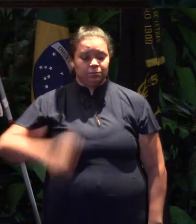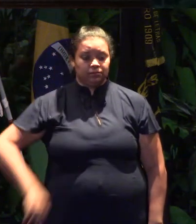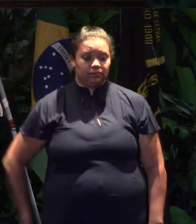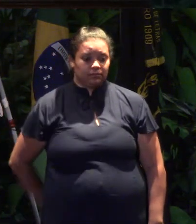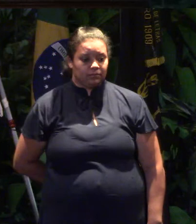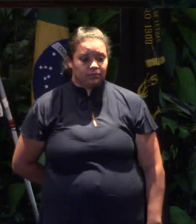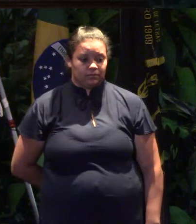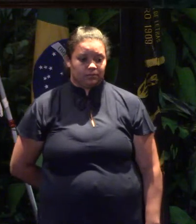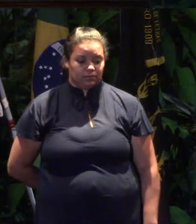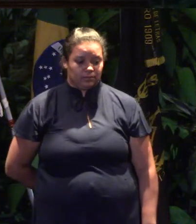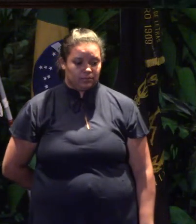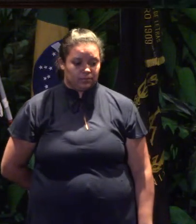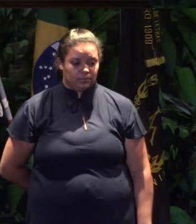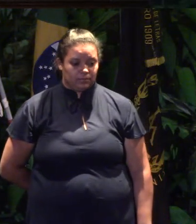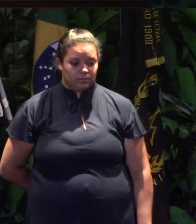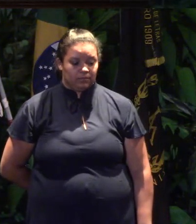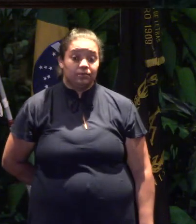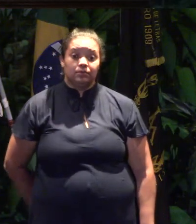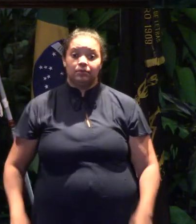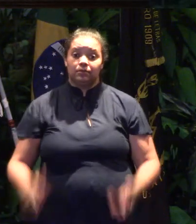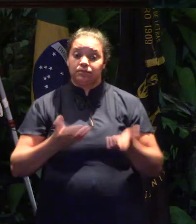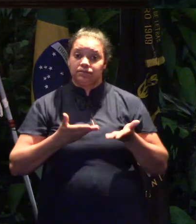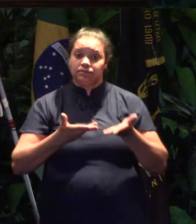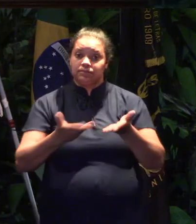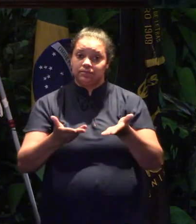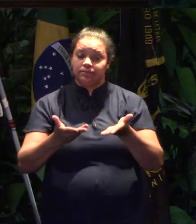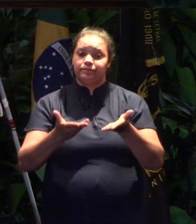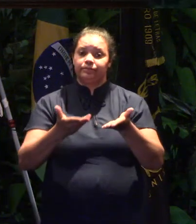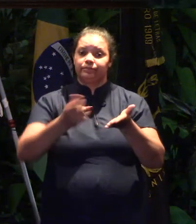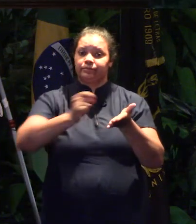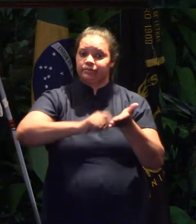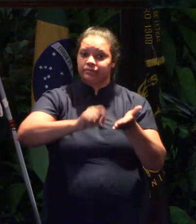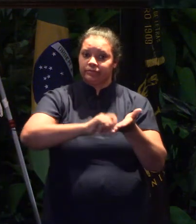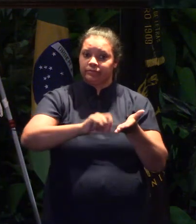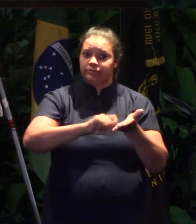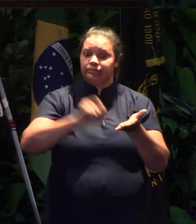por apresentar, por exemplo, citações de obras que nunca existiram.